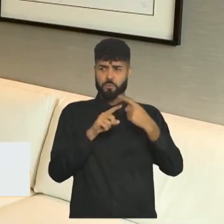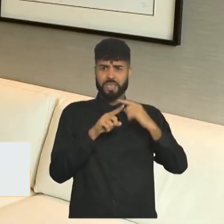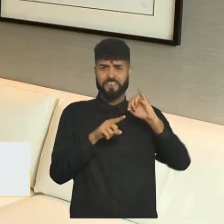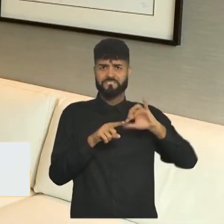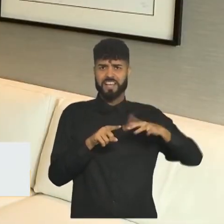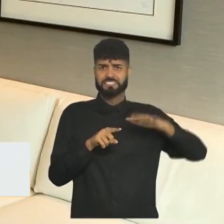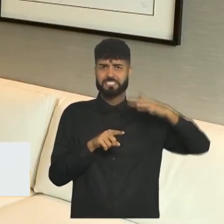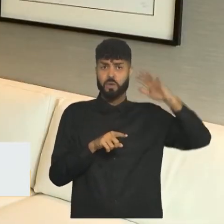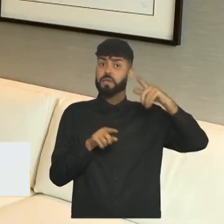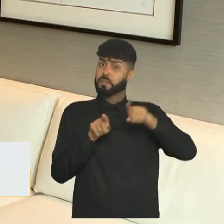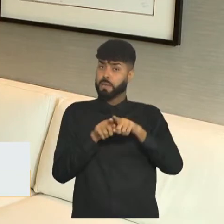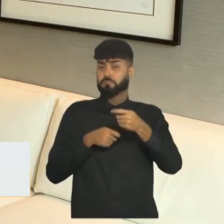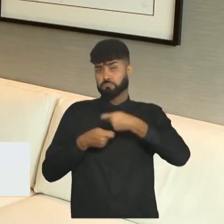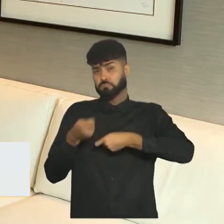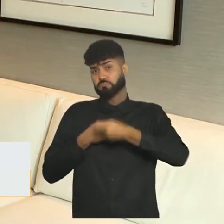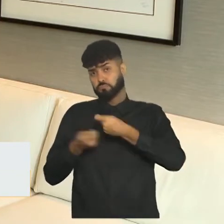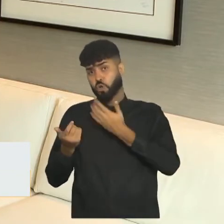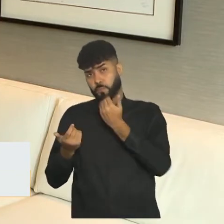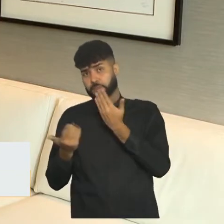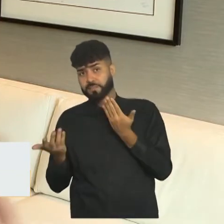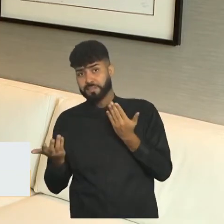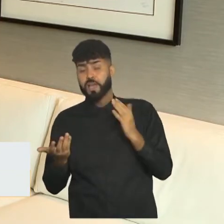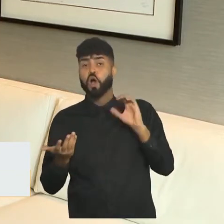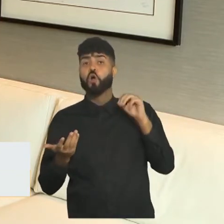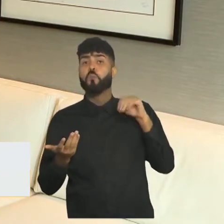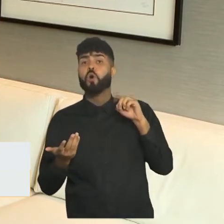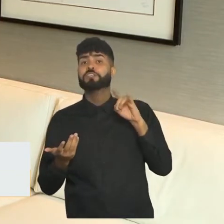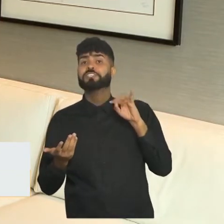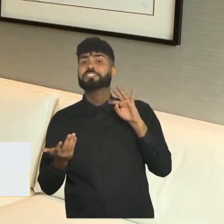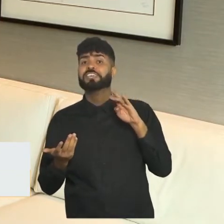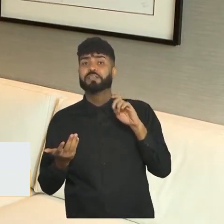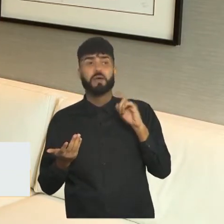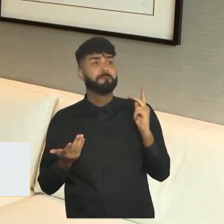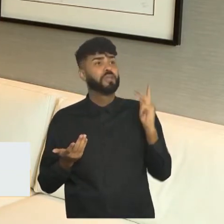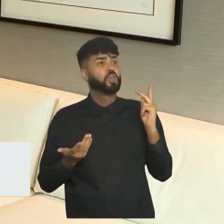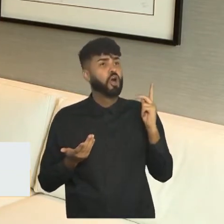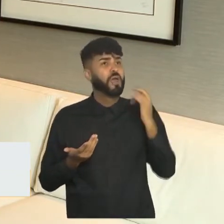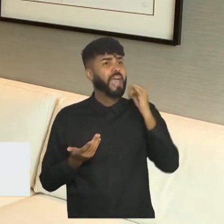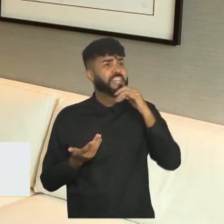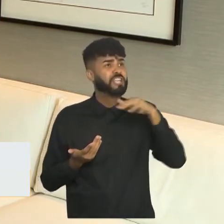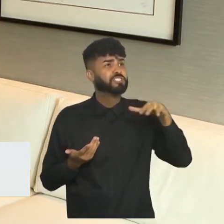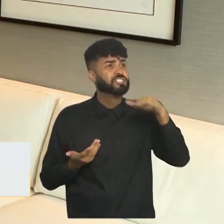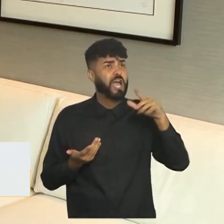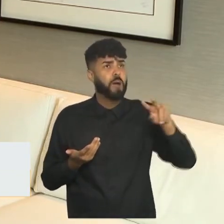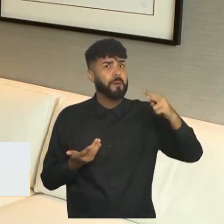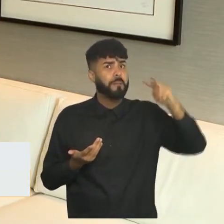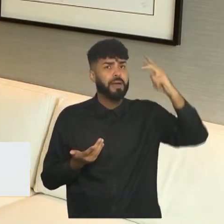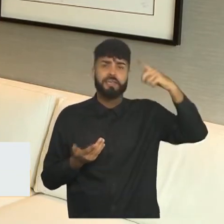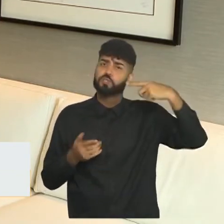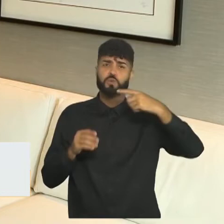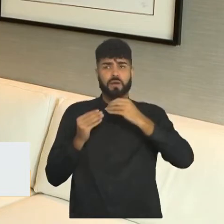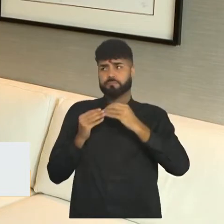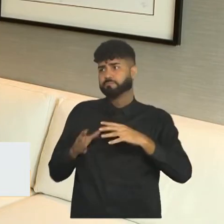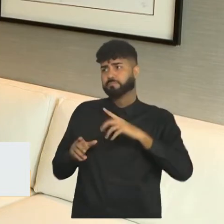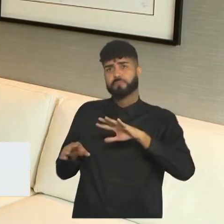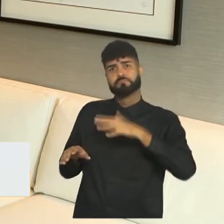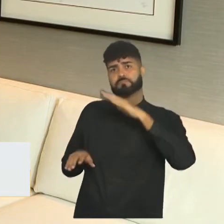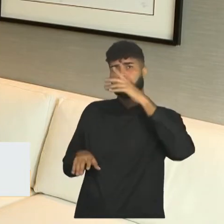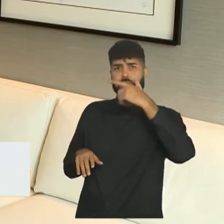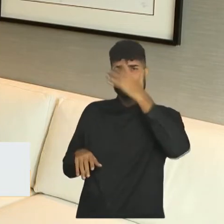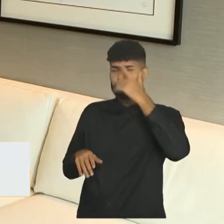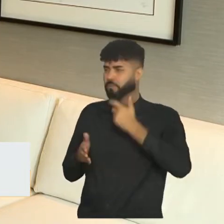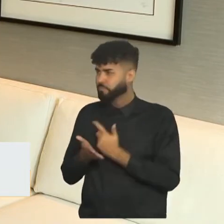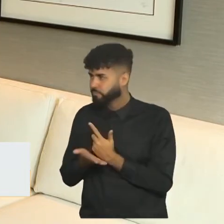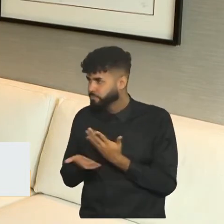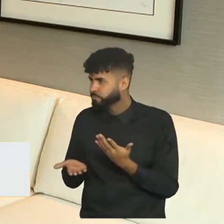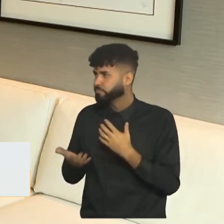inflação das commodities, petróleo, energia, de um modo geral, isso acaba batendo nos preços e o consumidor, infelizmente, acaba sentindo isso no bolso